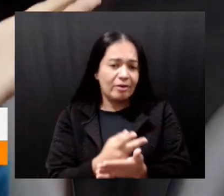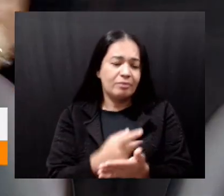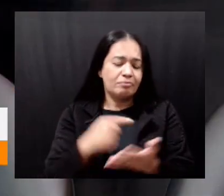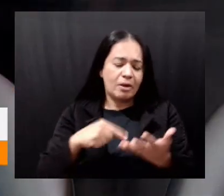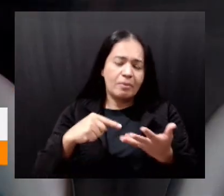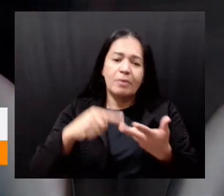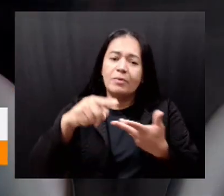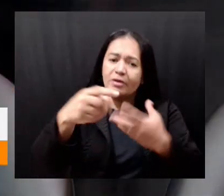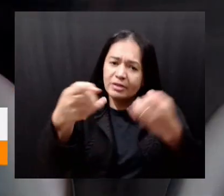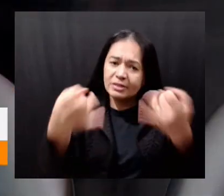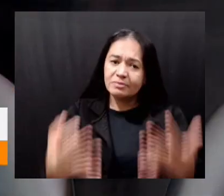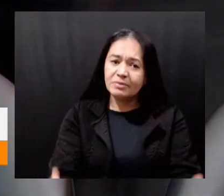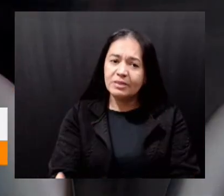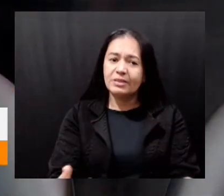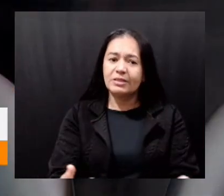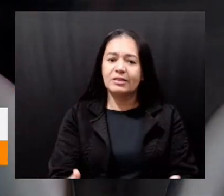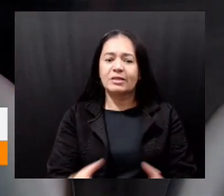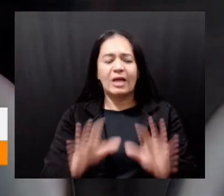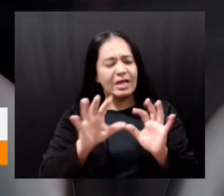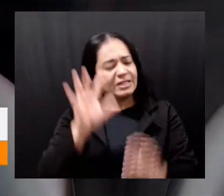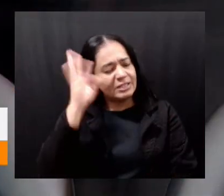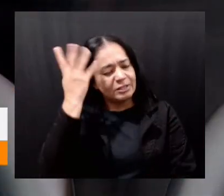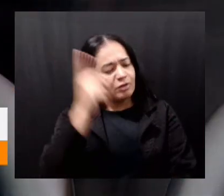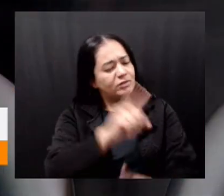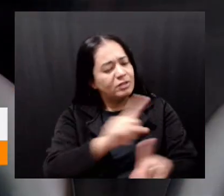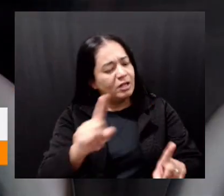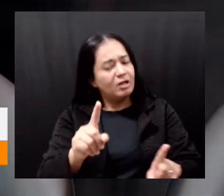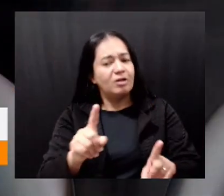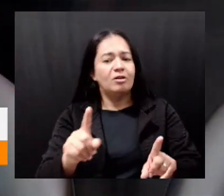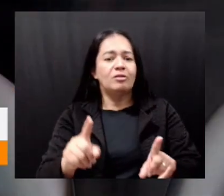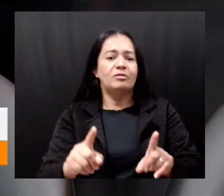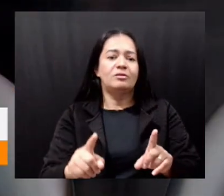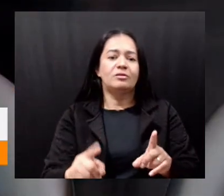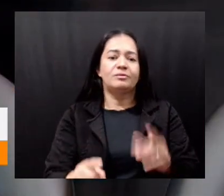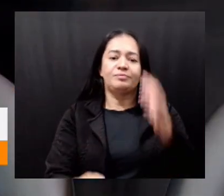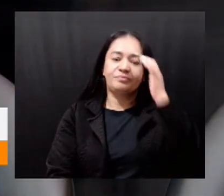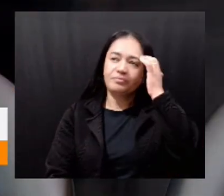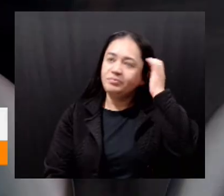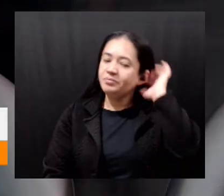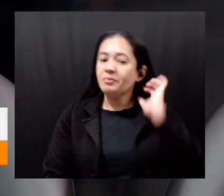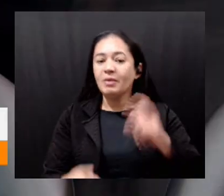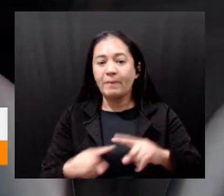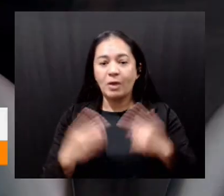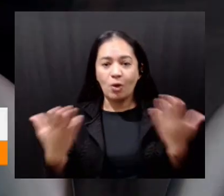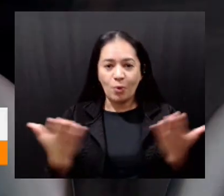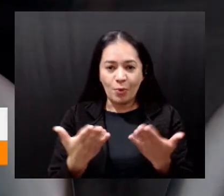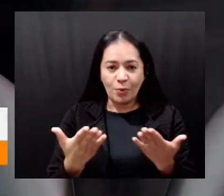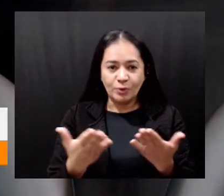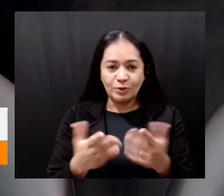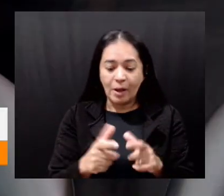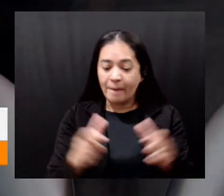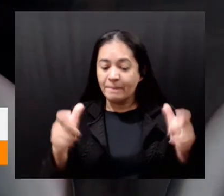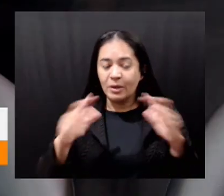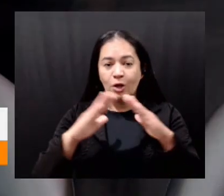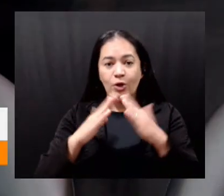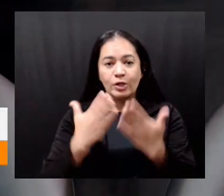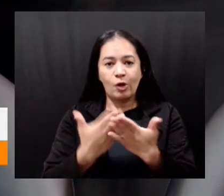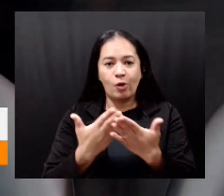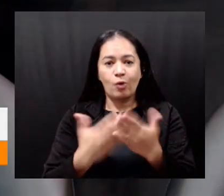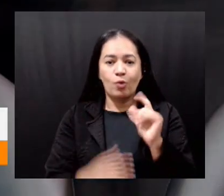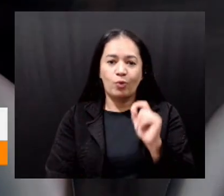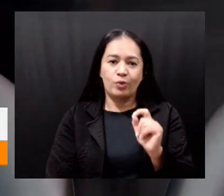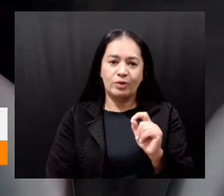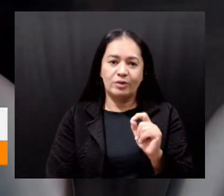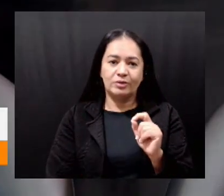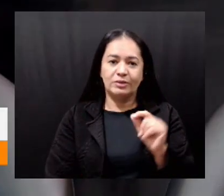assim que se resolve, né? O que é um paradoxo é que hoje a maioria das escolas elas têm um trabalho de